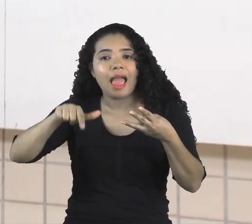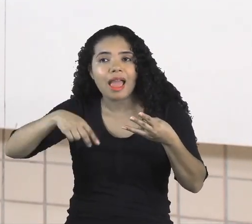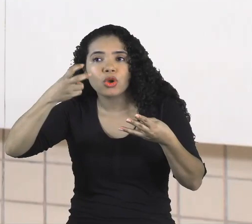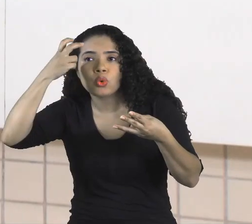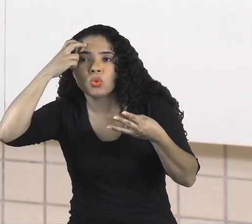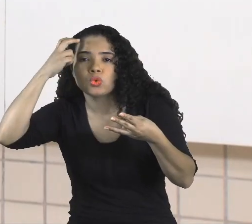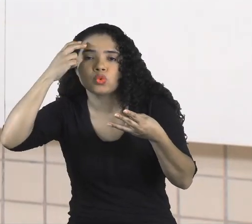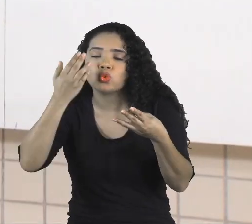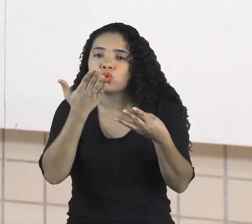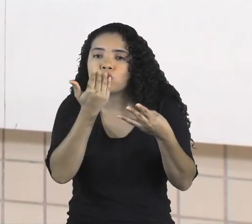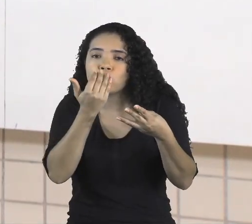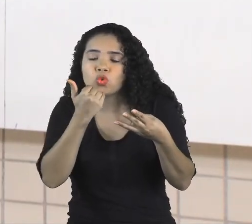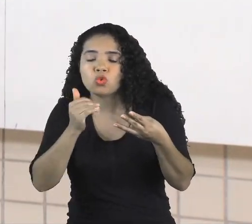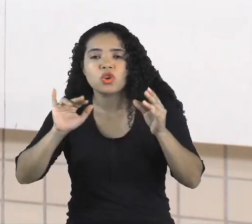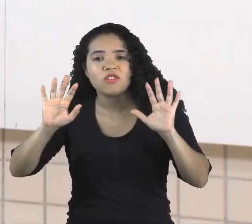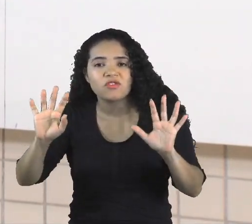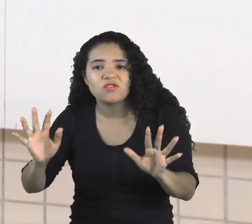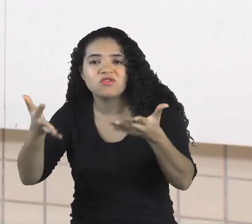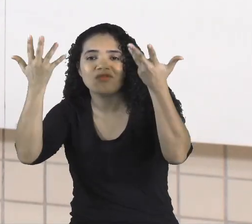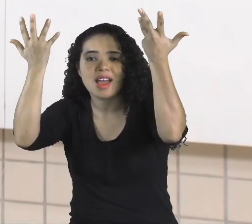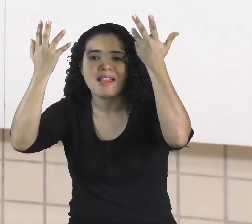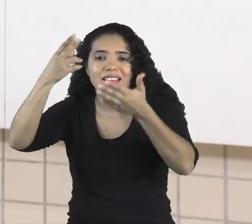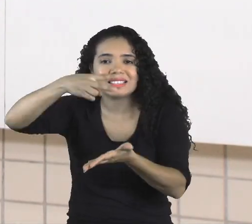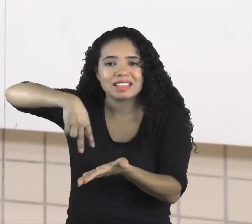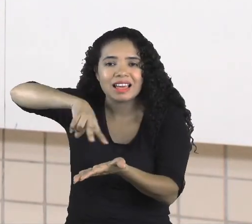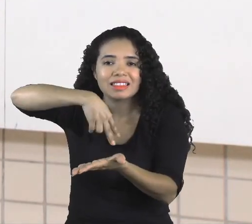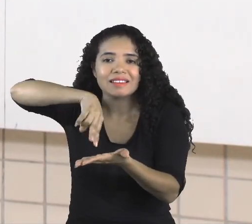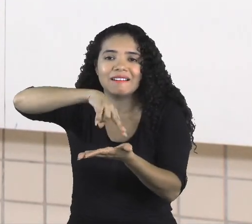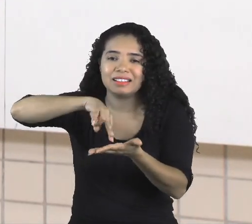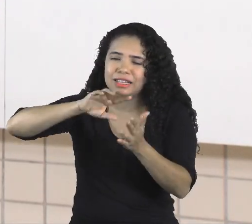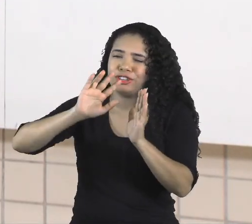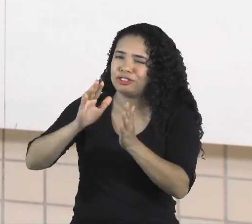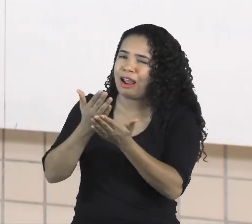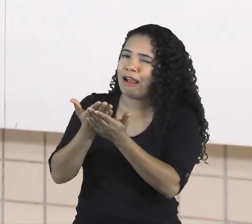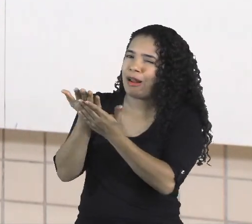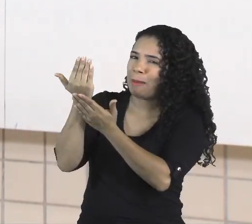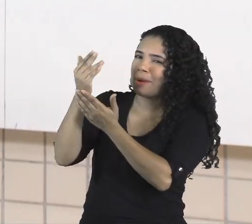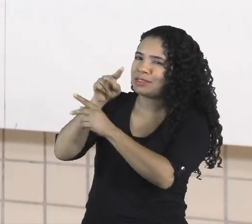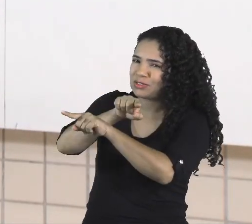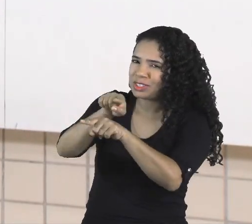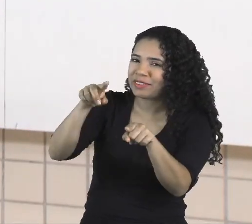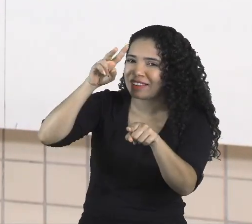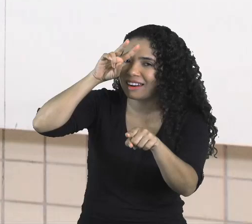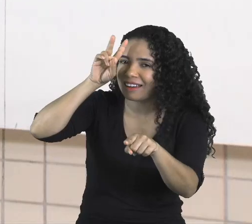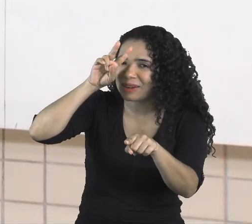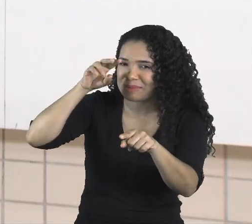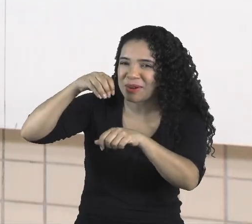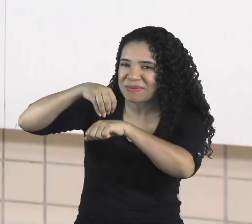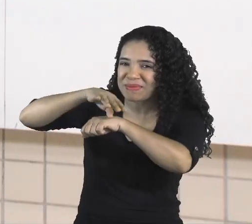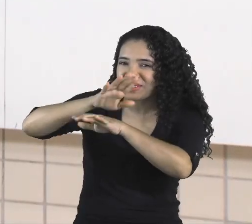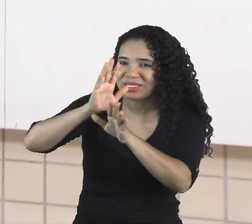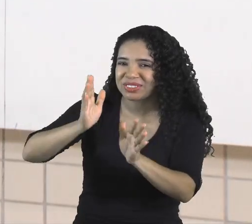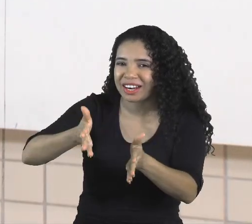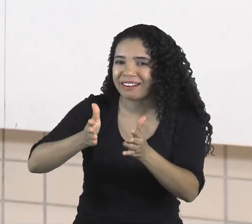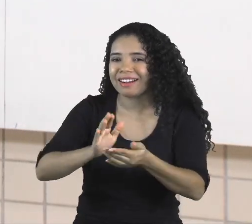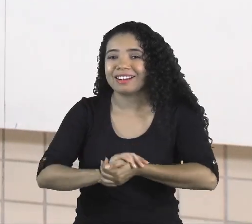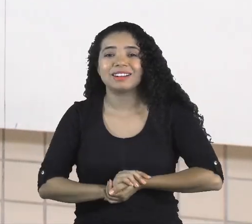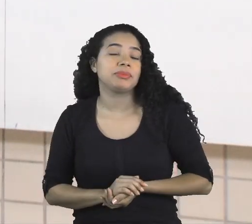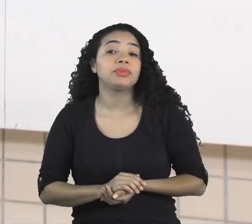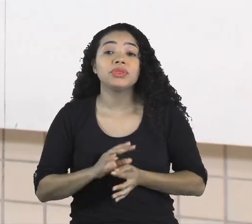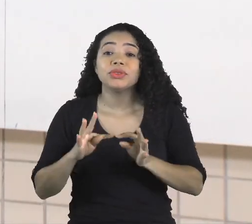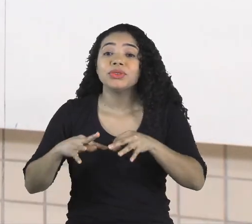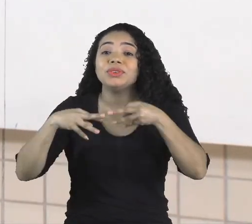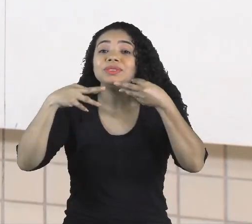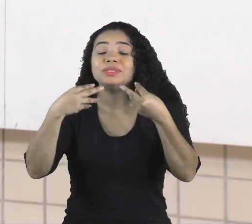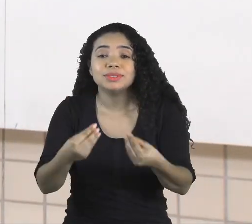as nossas festas, as nossas danças. Trabalhamos isso na outra aula, lembra? Então, tudo isso, essas unidades de